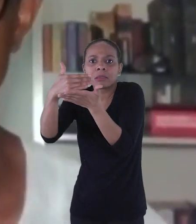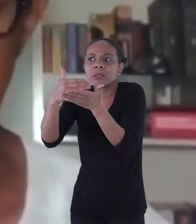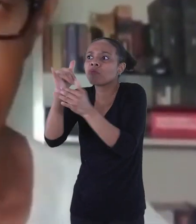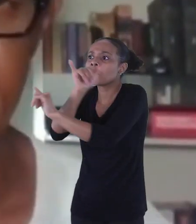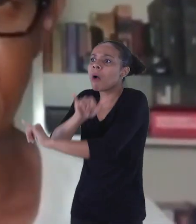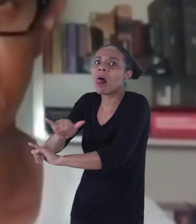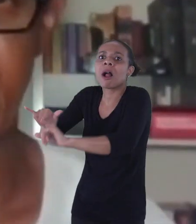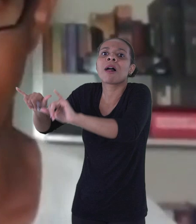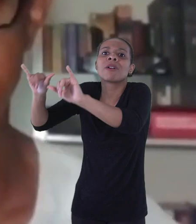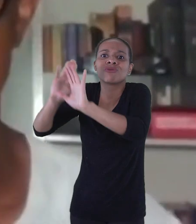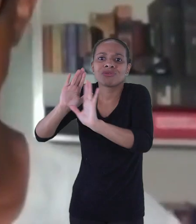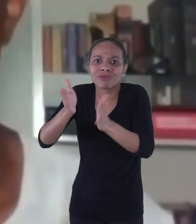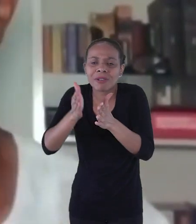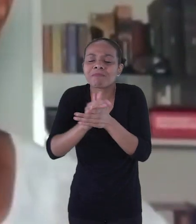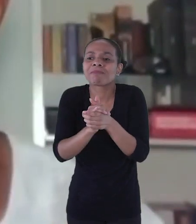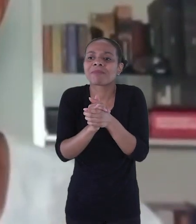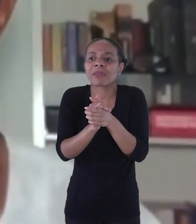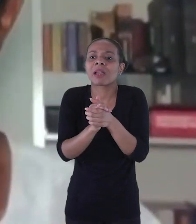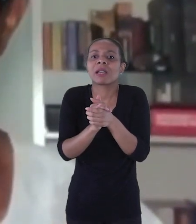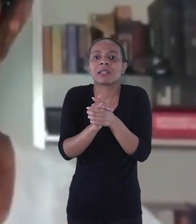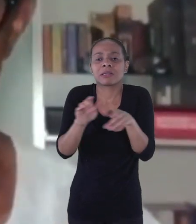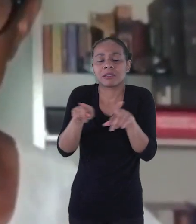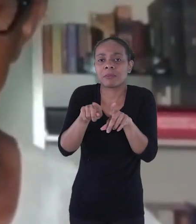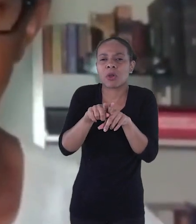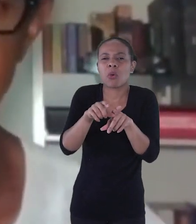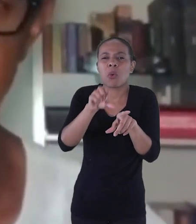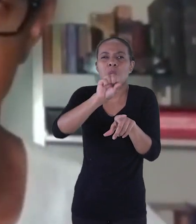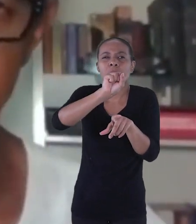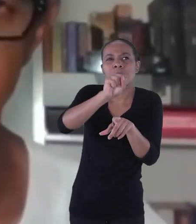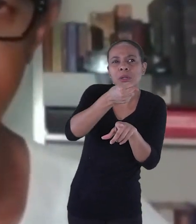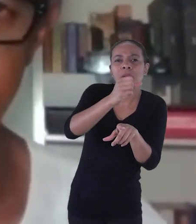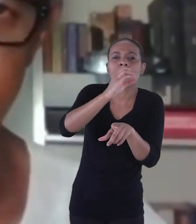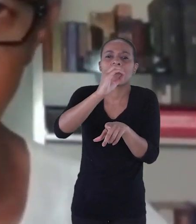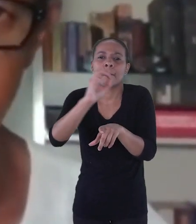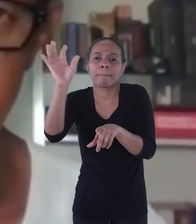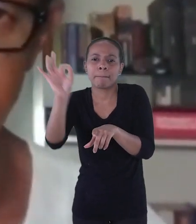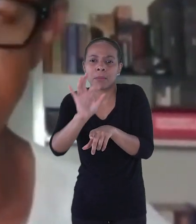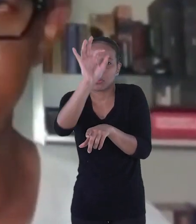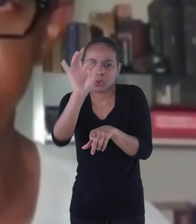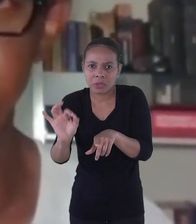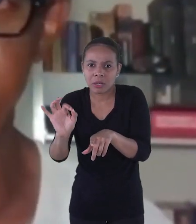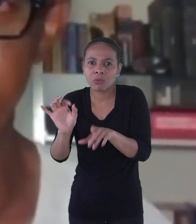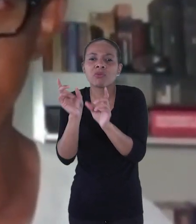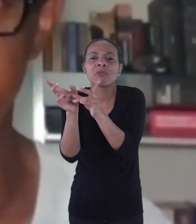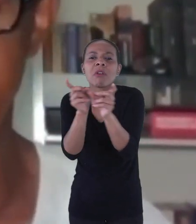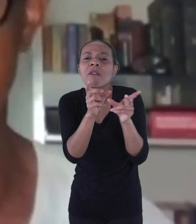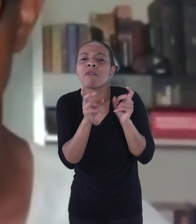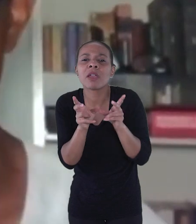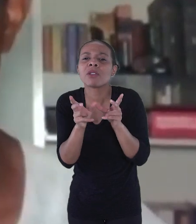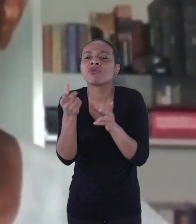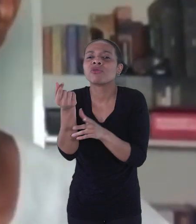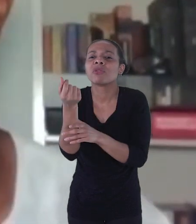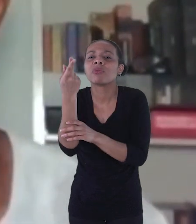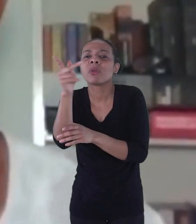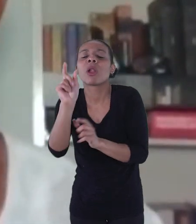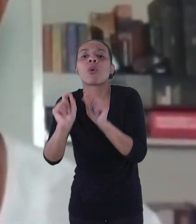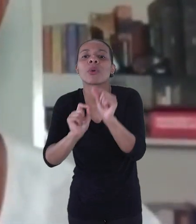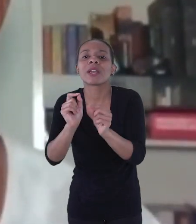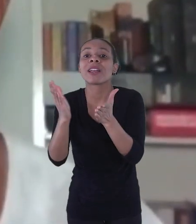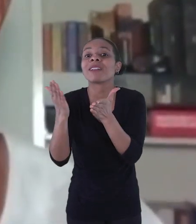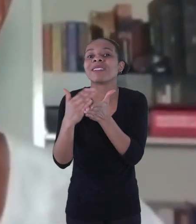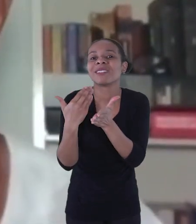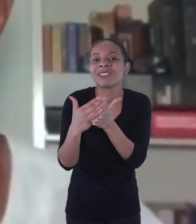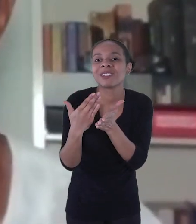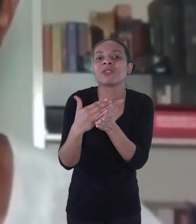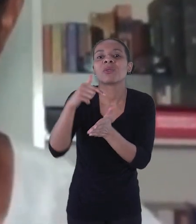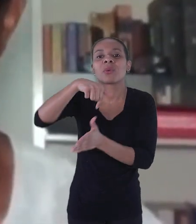livros, né? E 80% dessas vendas são do quarto de despejo, 80% dessas vendas. Foi best-seller em